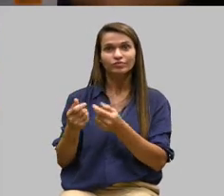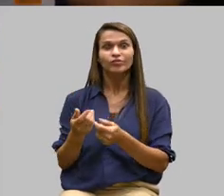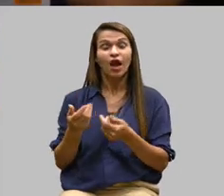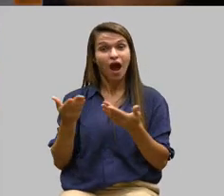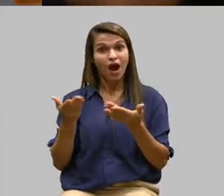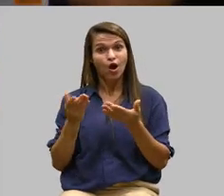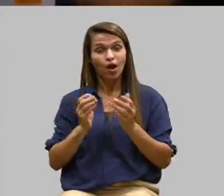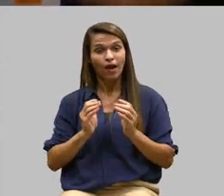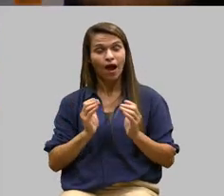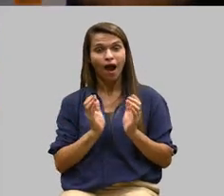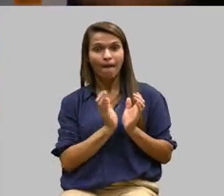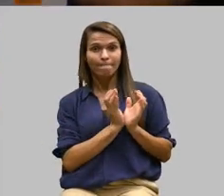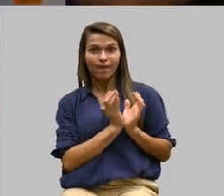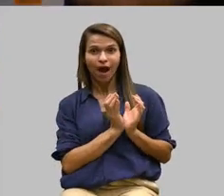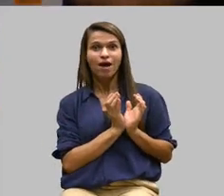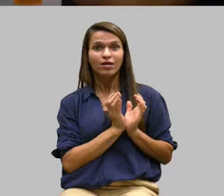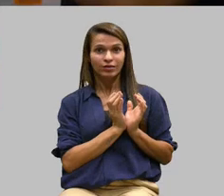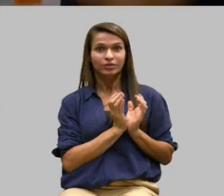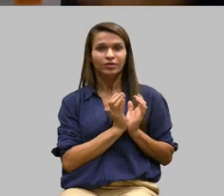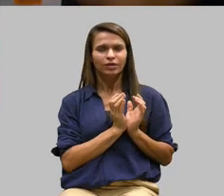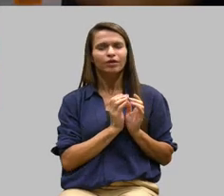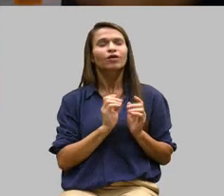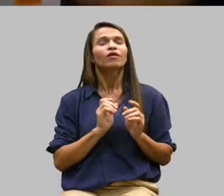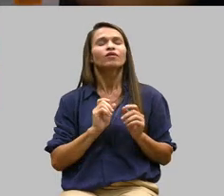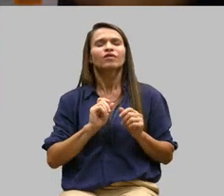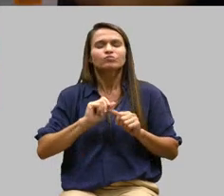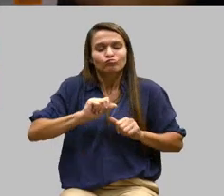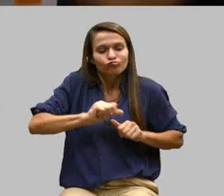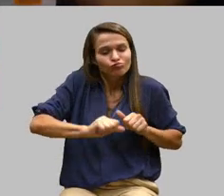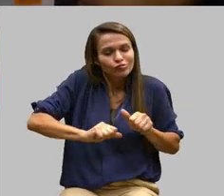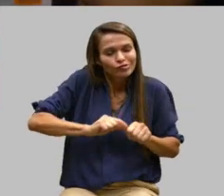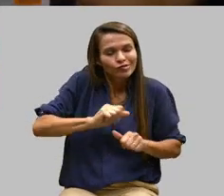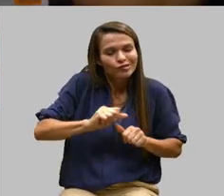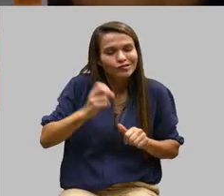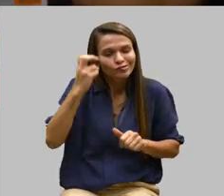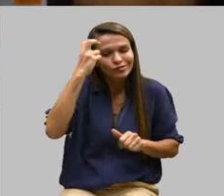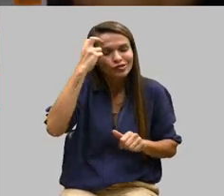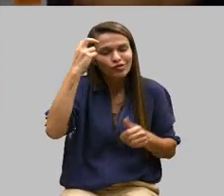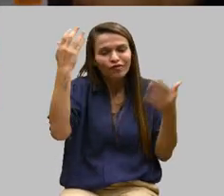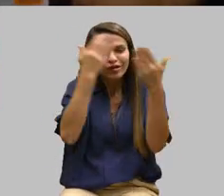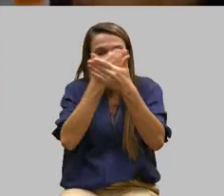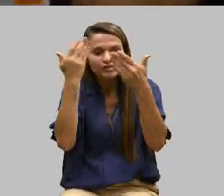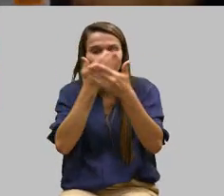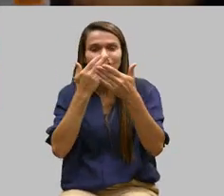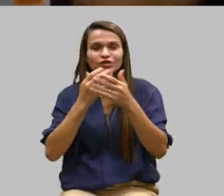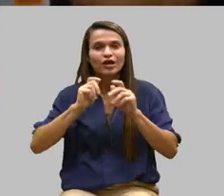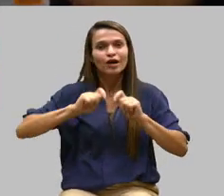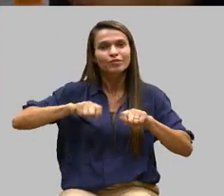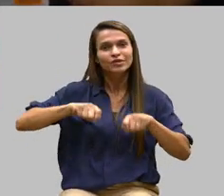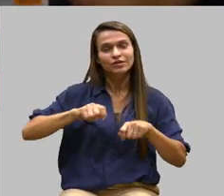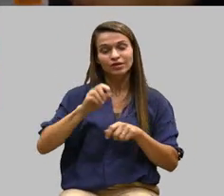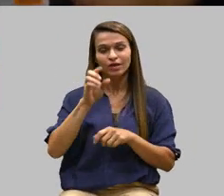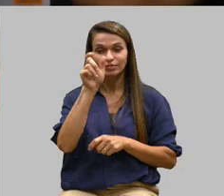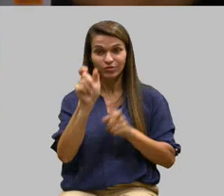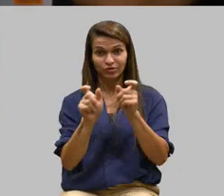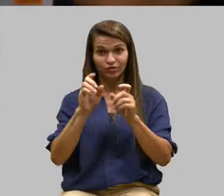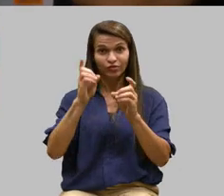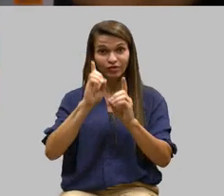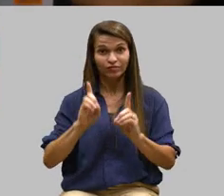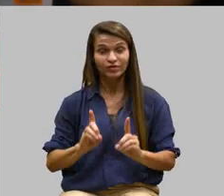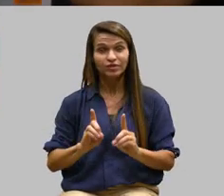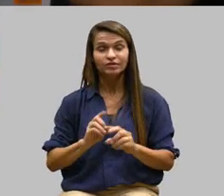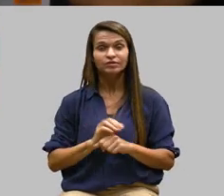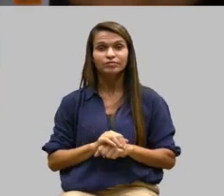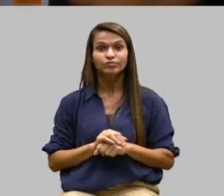porque a gente vai mudando essa cultura de invisibilidade de capacitismo da pessoa com deficiência porque